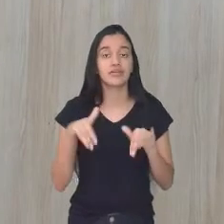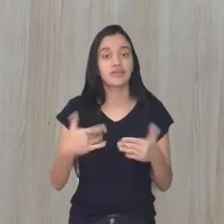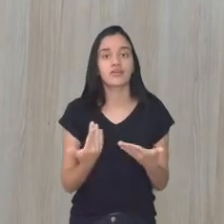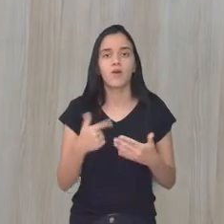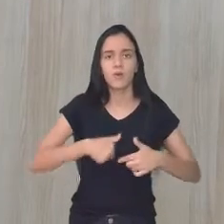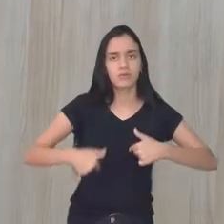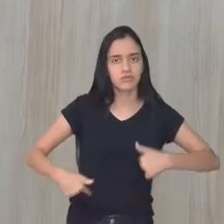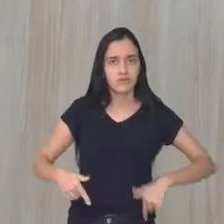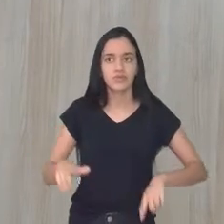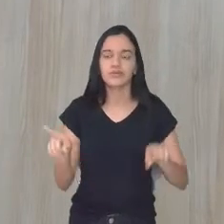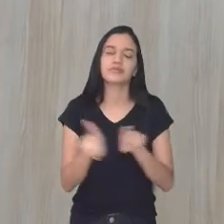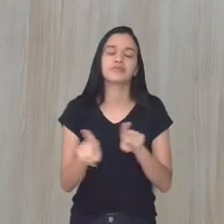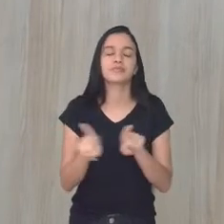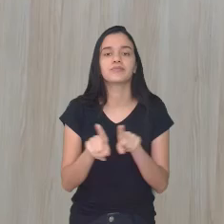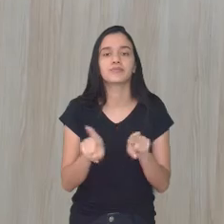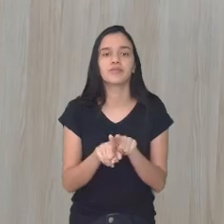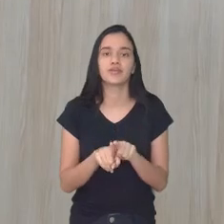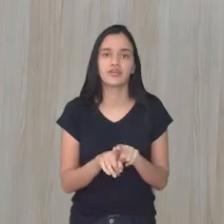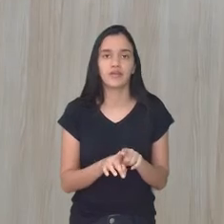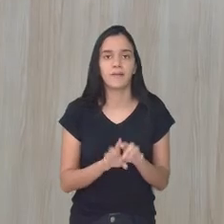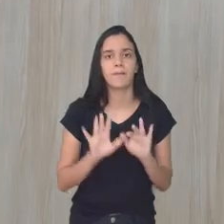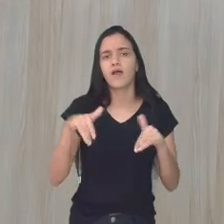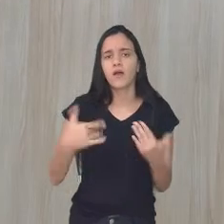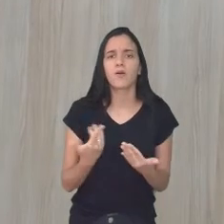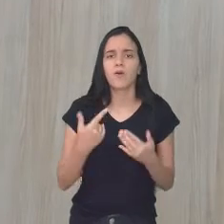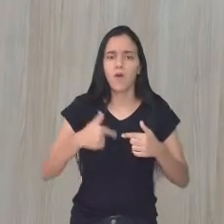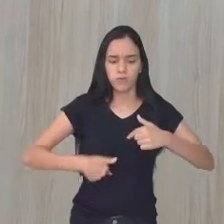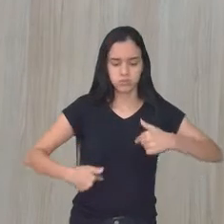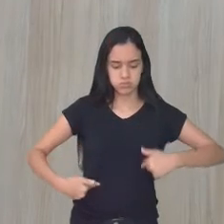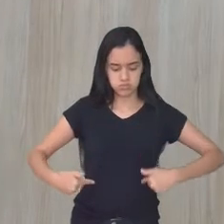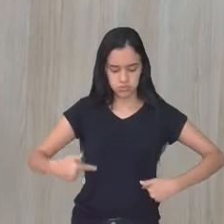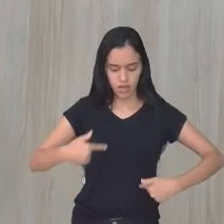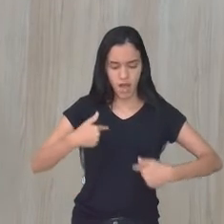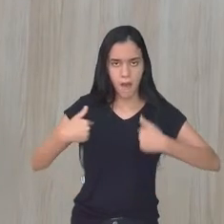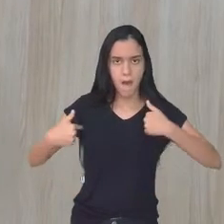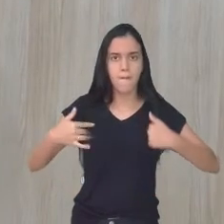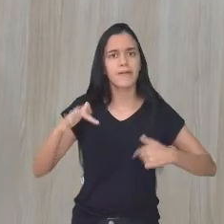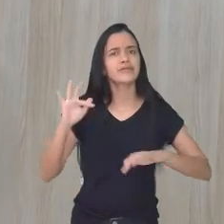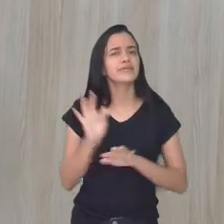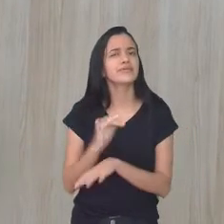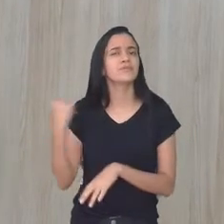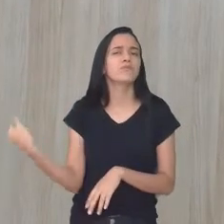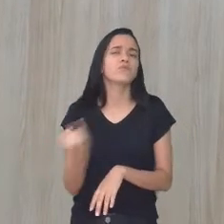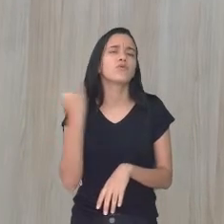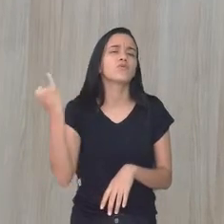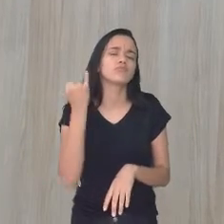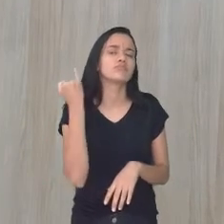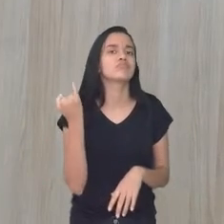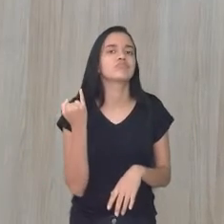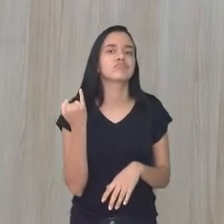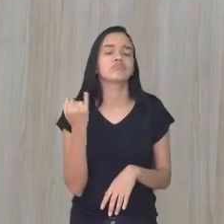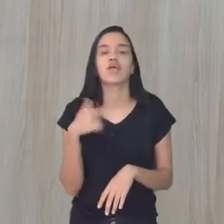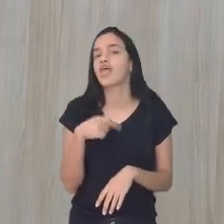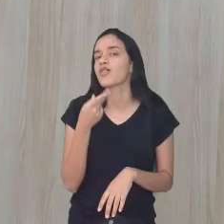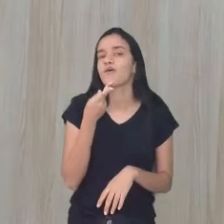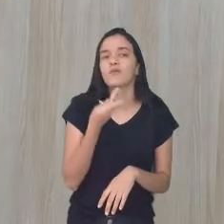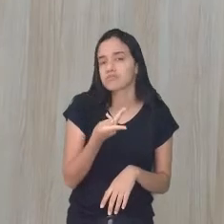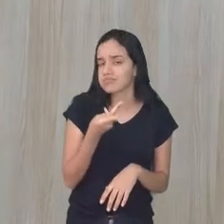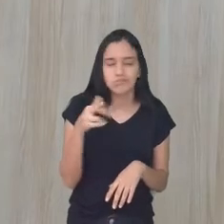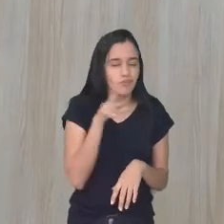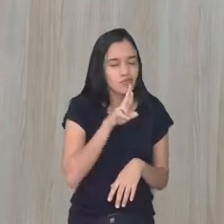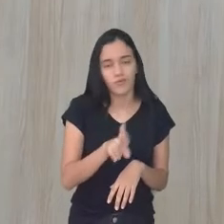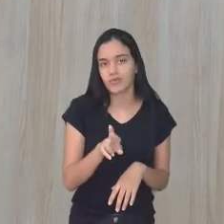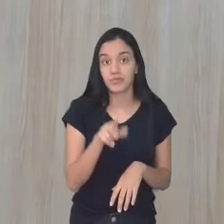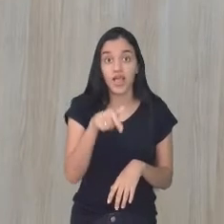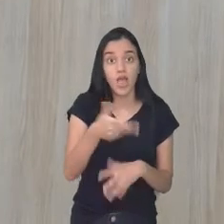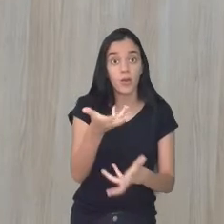outros órgãos também. E por fim, quais os órgãos mais importantes do corpo humano? Essa questão aí eu não vou responder. Eu